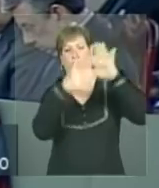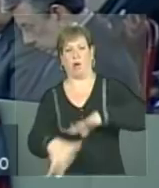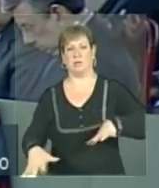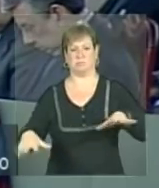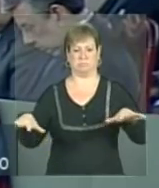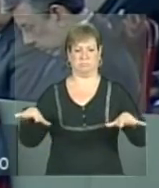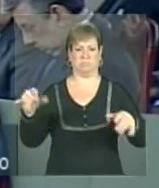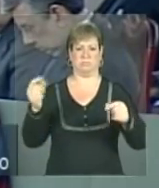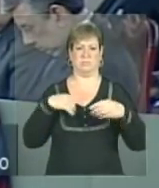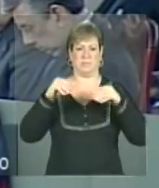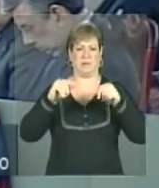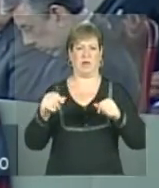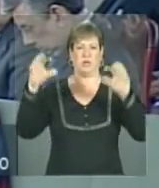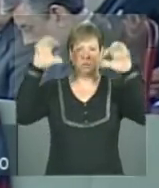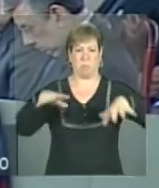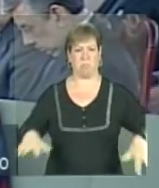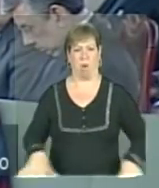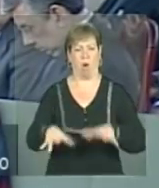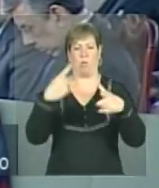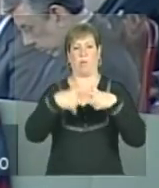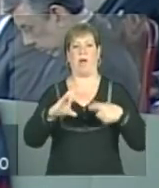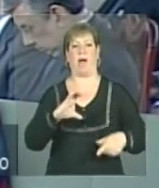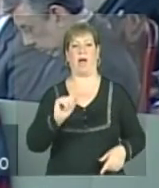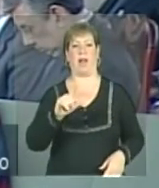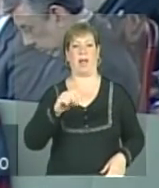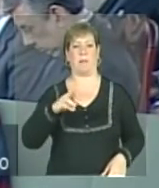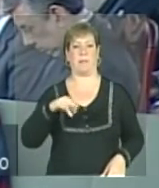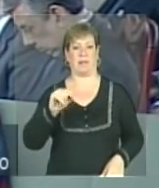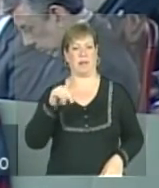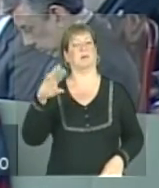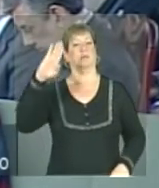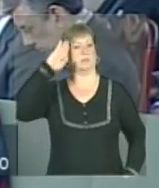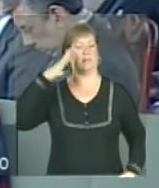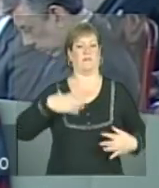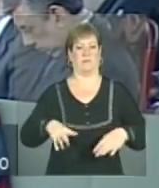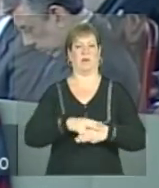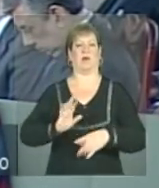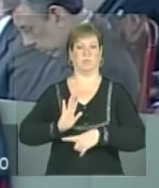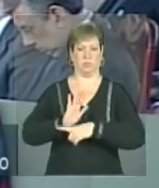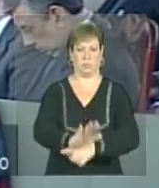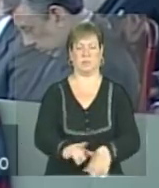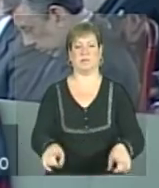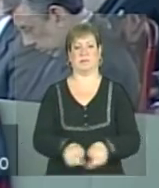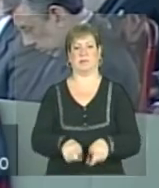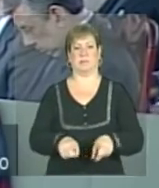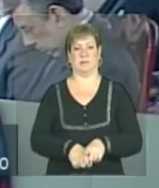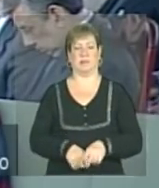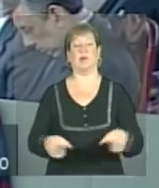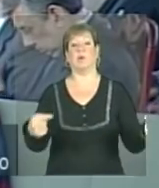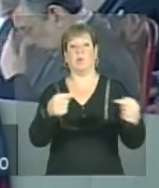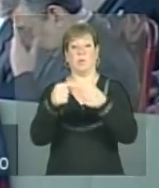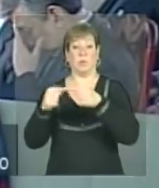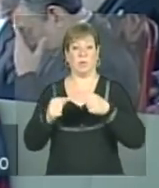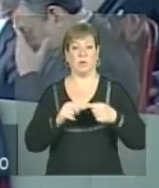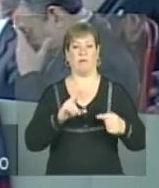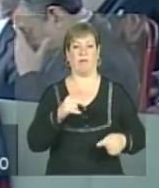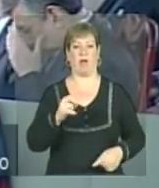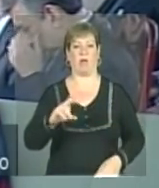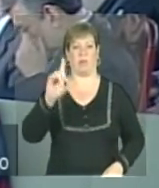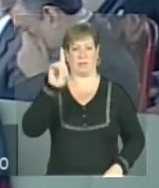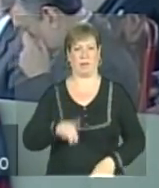calamidade. Este amplo escopo de atividades do Exército Brasileiro, em consonância com os valores da